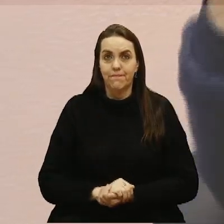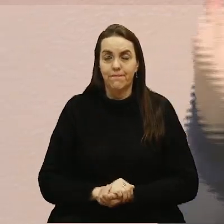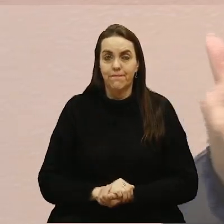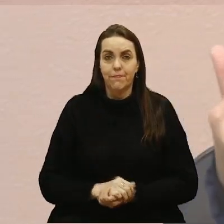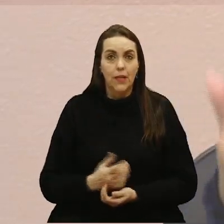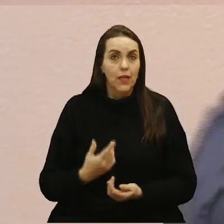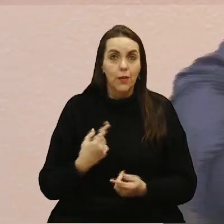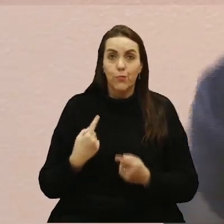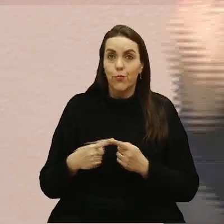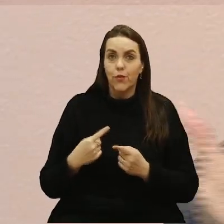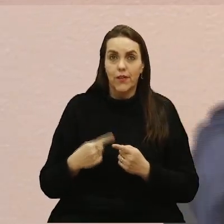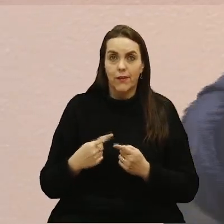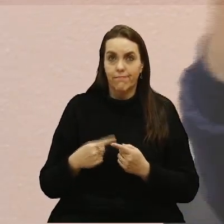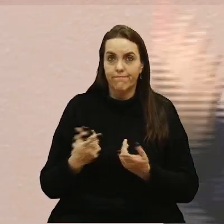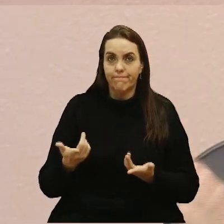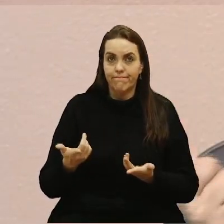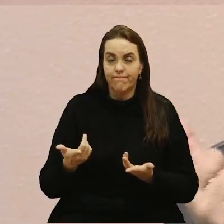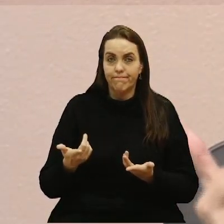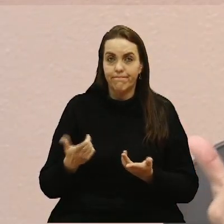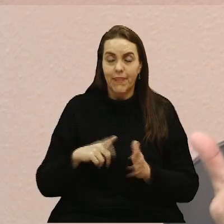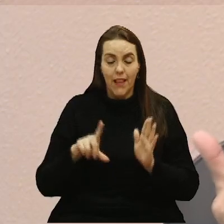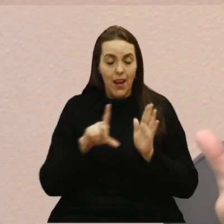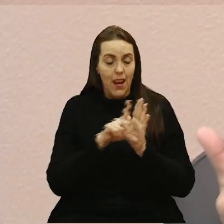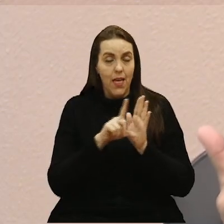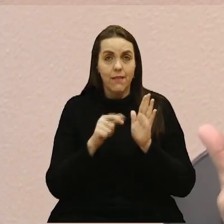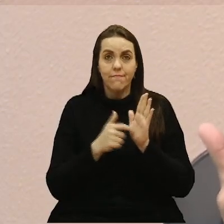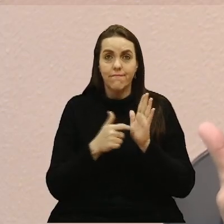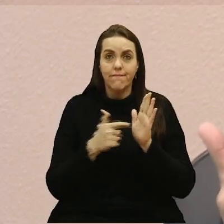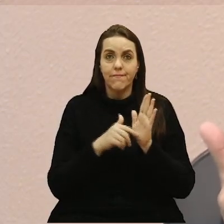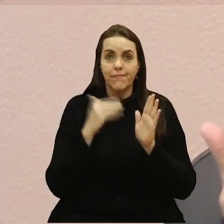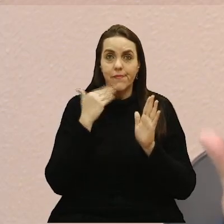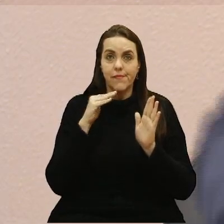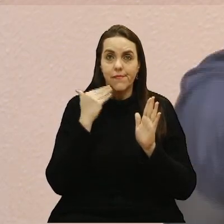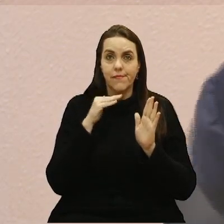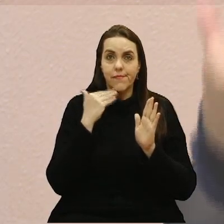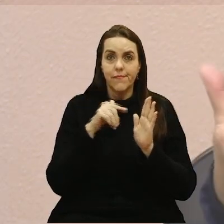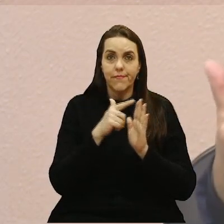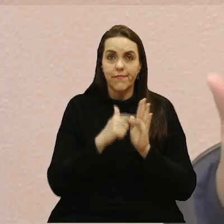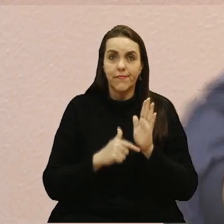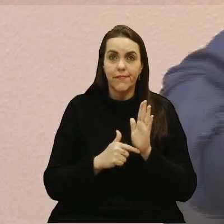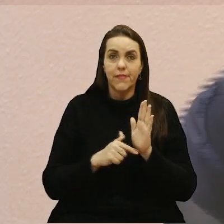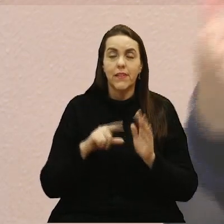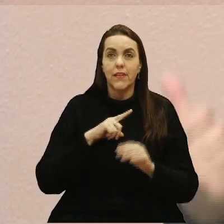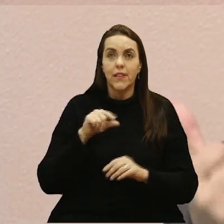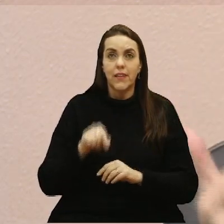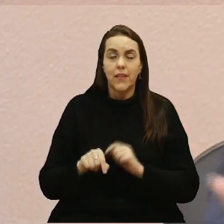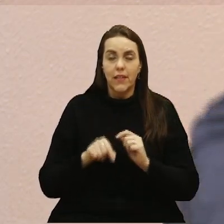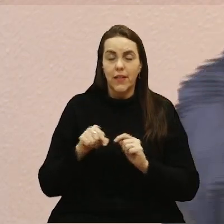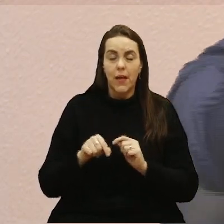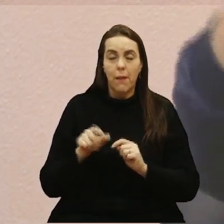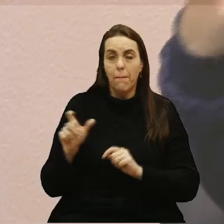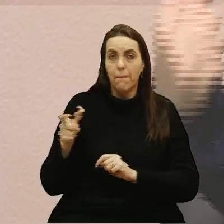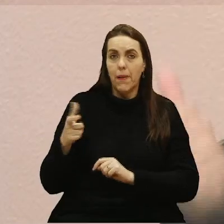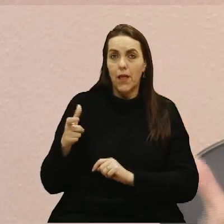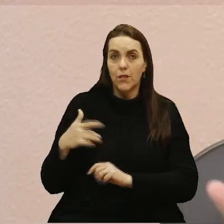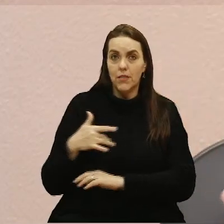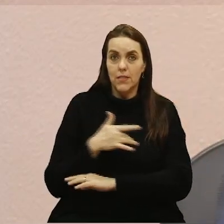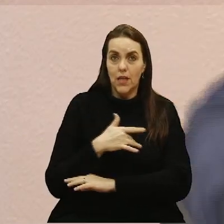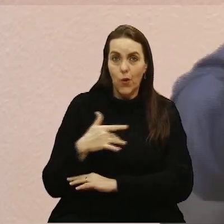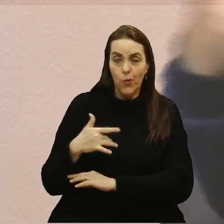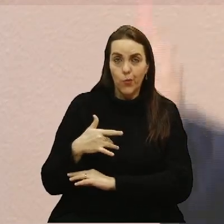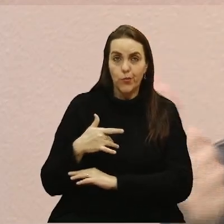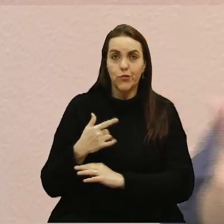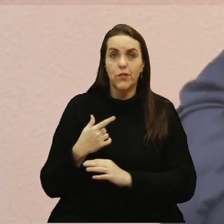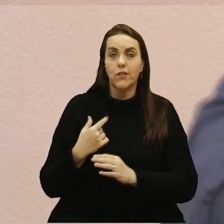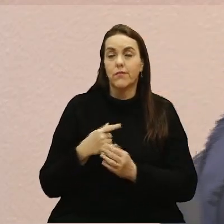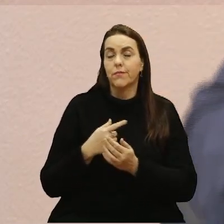E por conta das brechas da lei, os donos dos planos, os